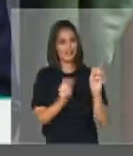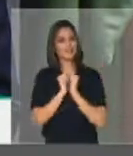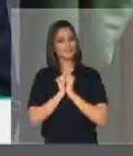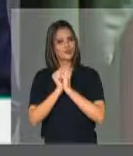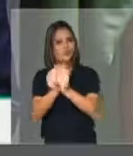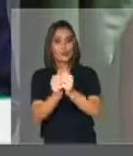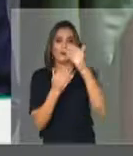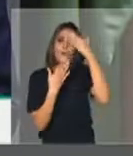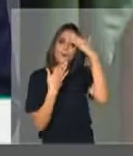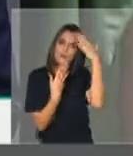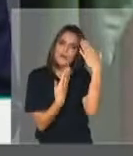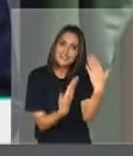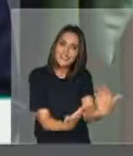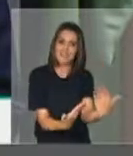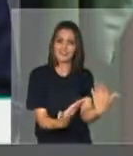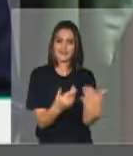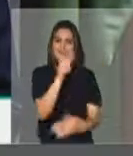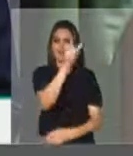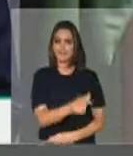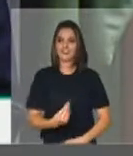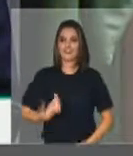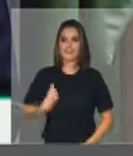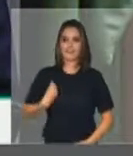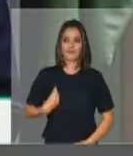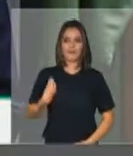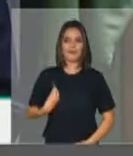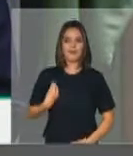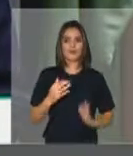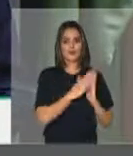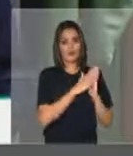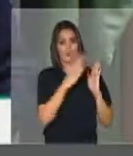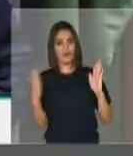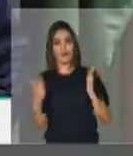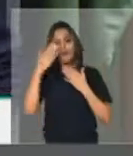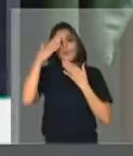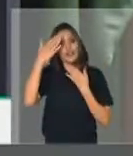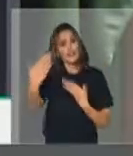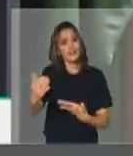Brasileiro. Muito obrigado por você ter estado entre nós por todo esse período, Chico. Muito obrigado.